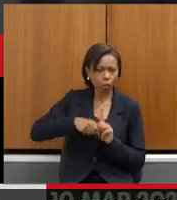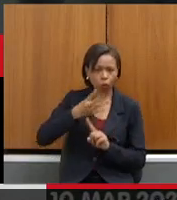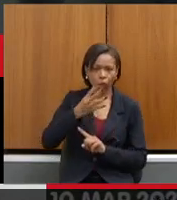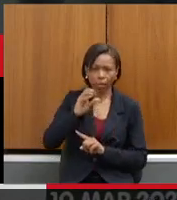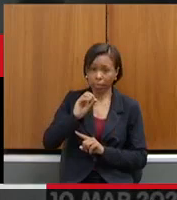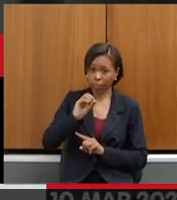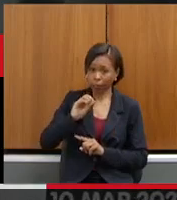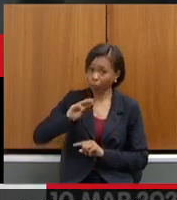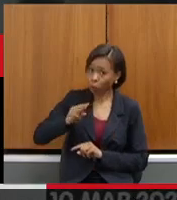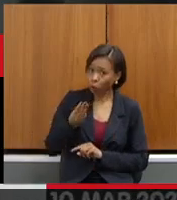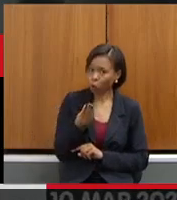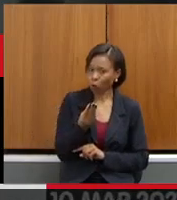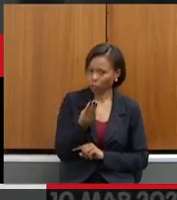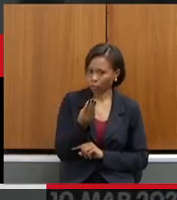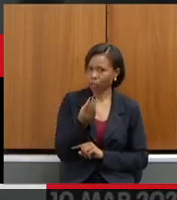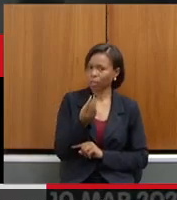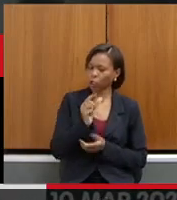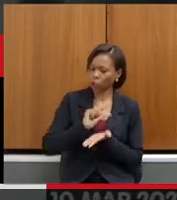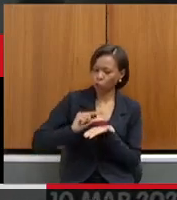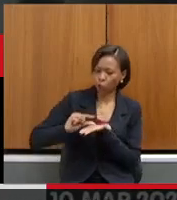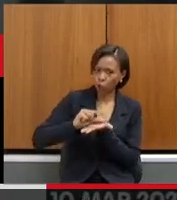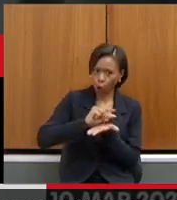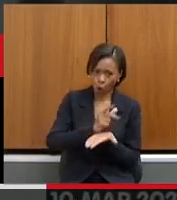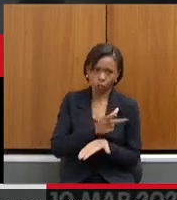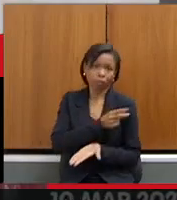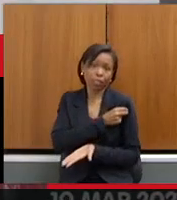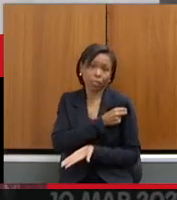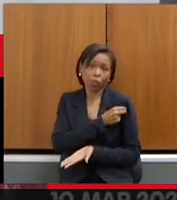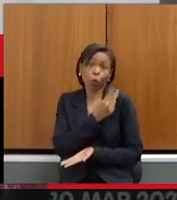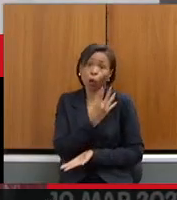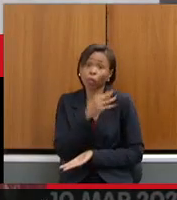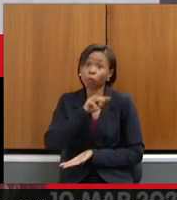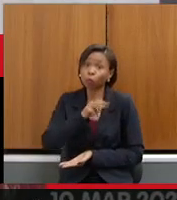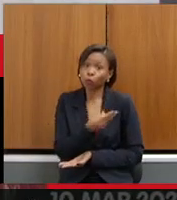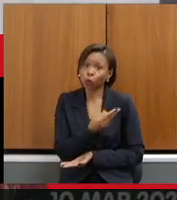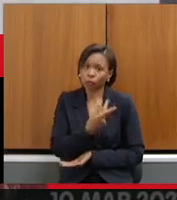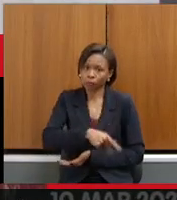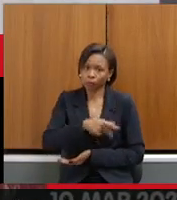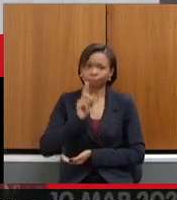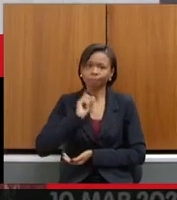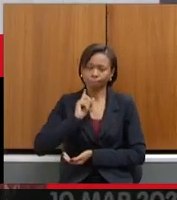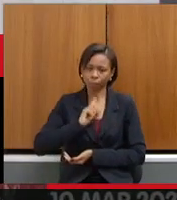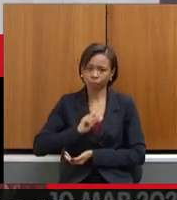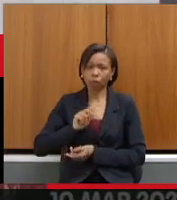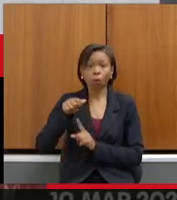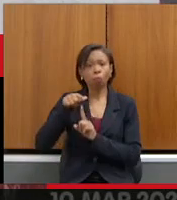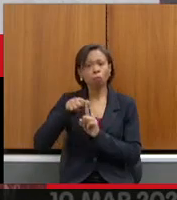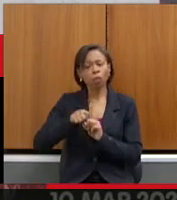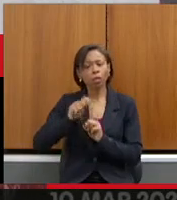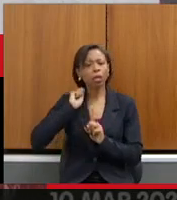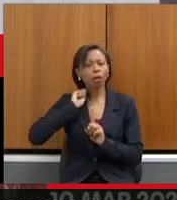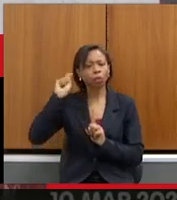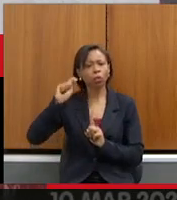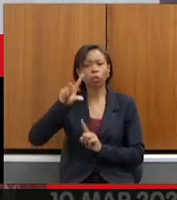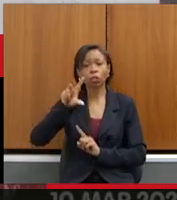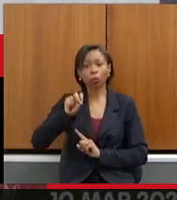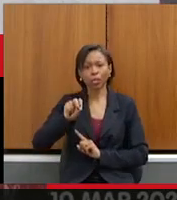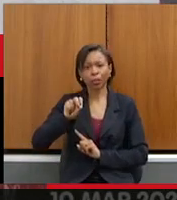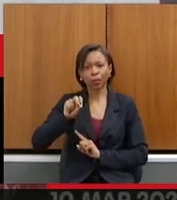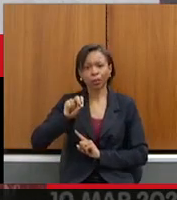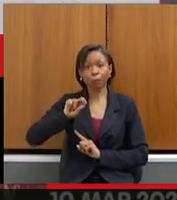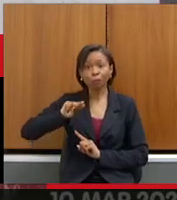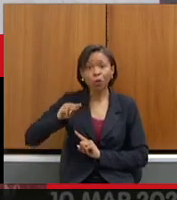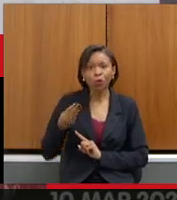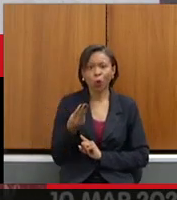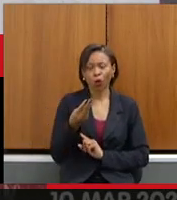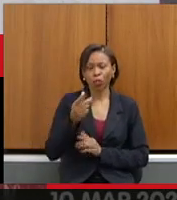isso seria então de 4 milhões de doses para Minas Gerais é por mês de abril seria 50 milhões de doses